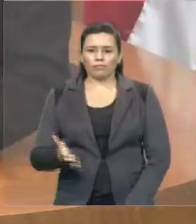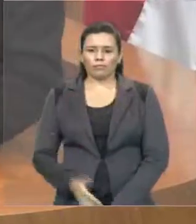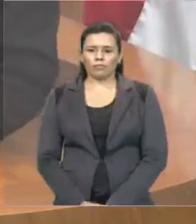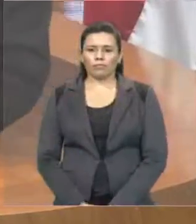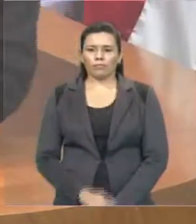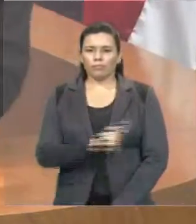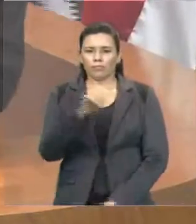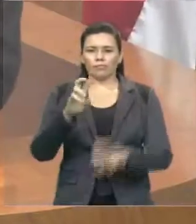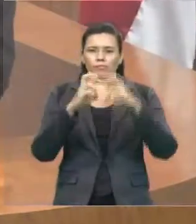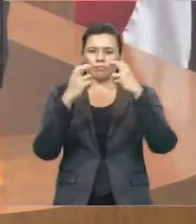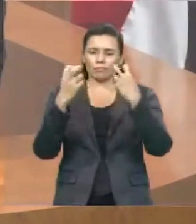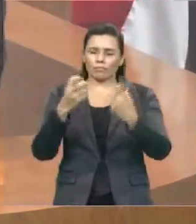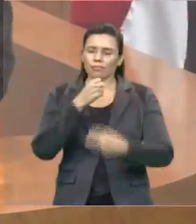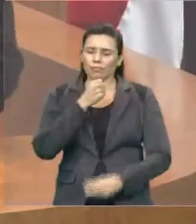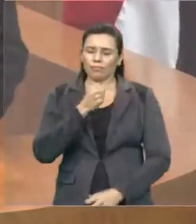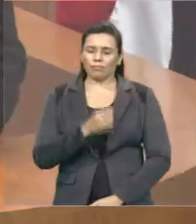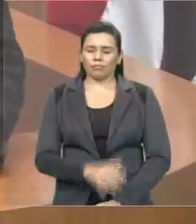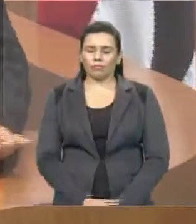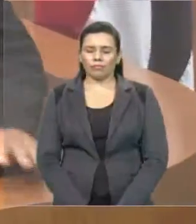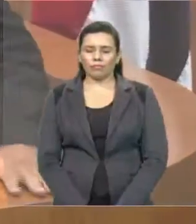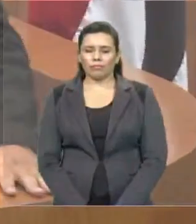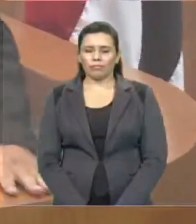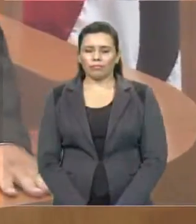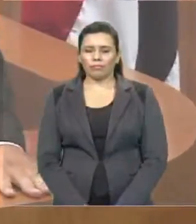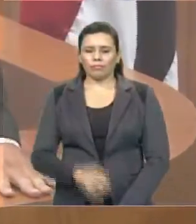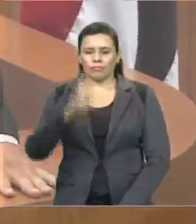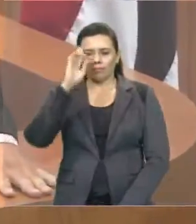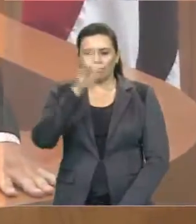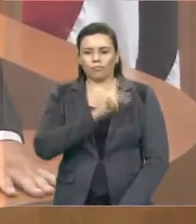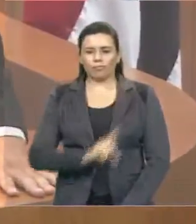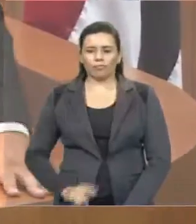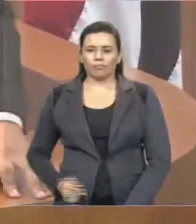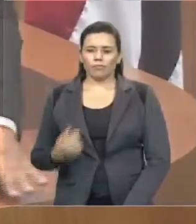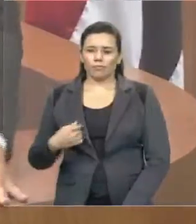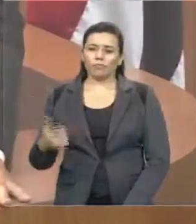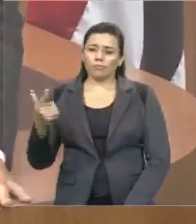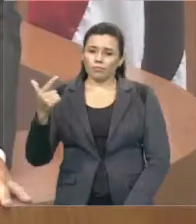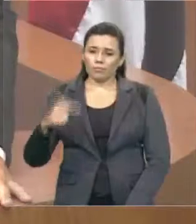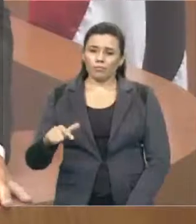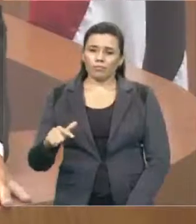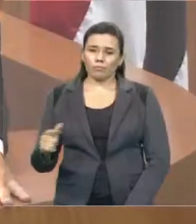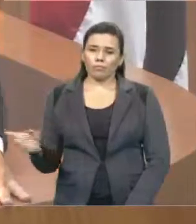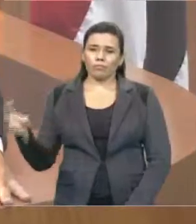galeria, imprensa. Senhor presidente, eu subo mais uma vez nessa tribuna